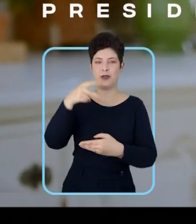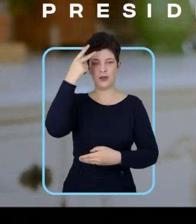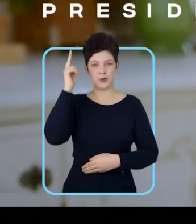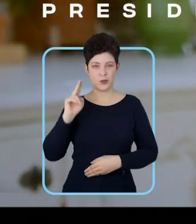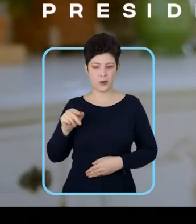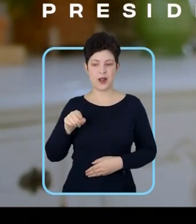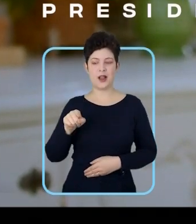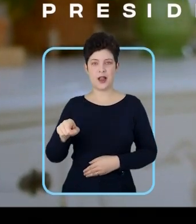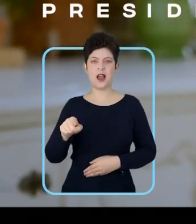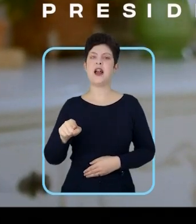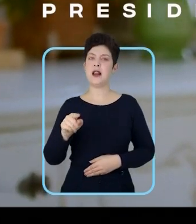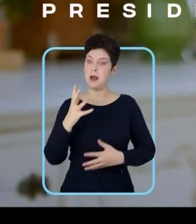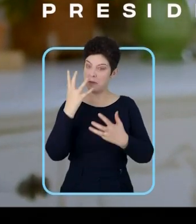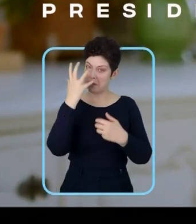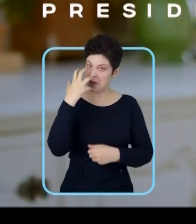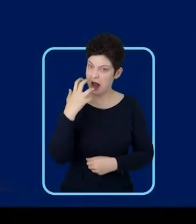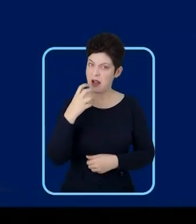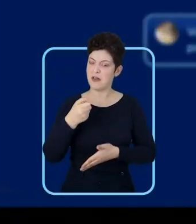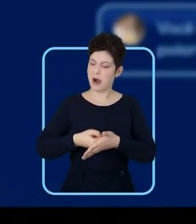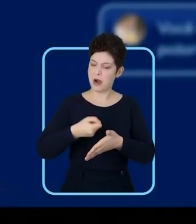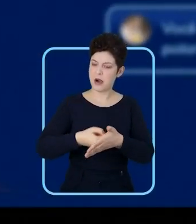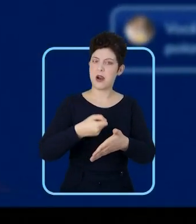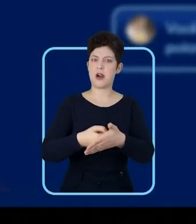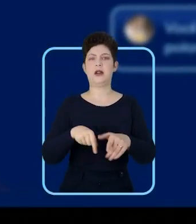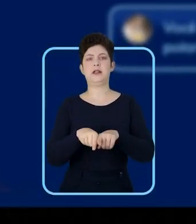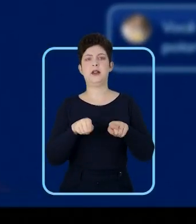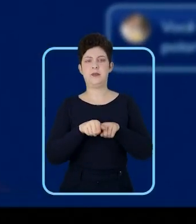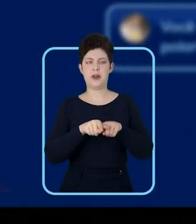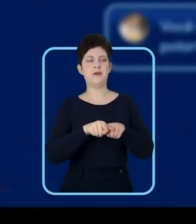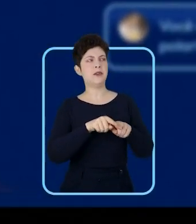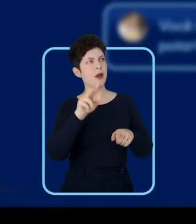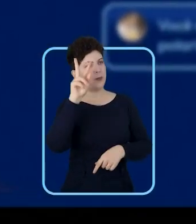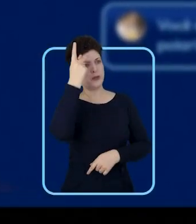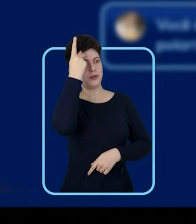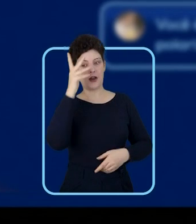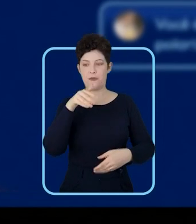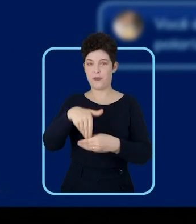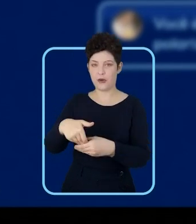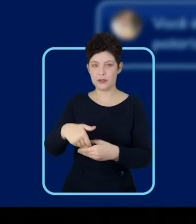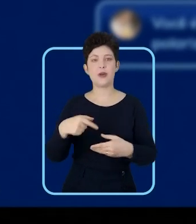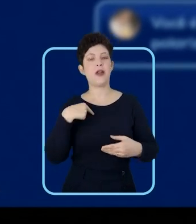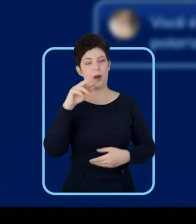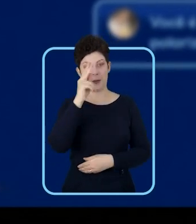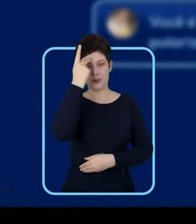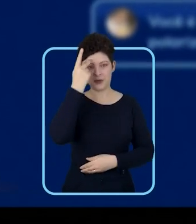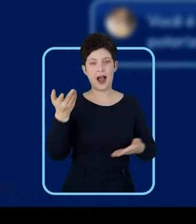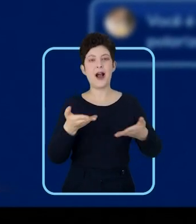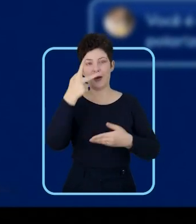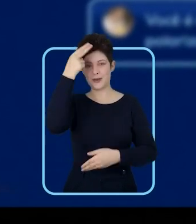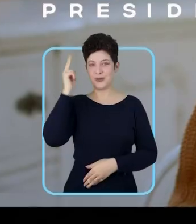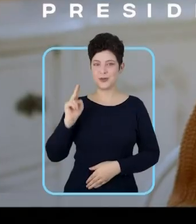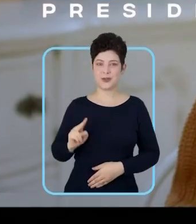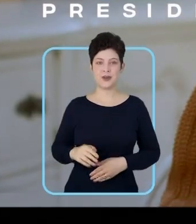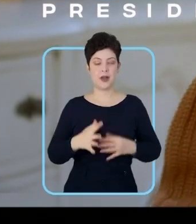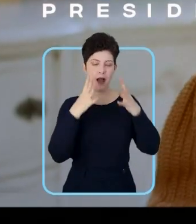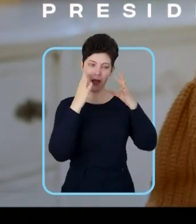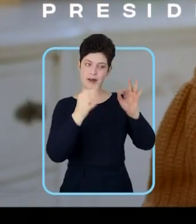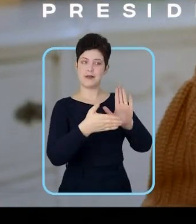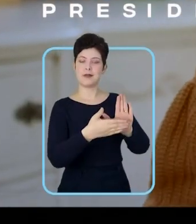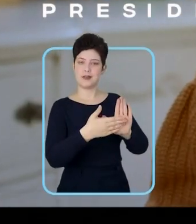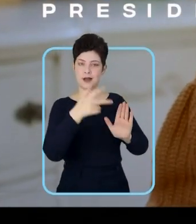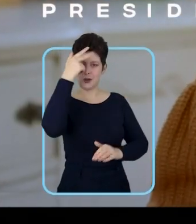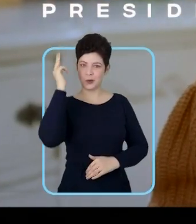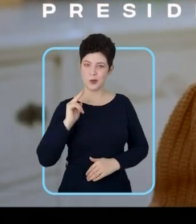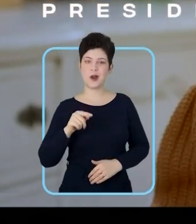para aprovar os melhores projetos para os brasileiros. Você chegou de última hora. A sua candidatura é para valer? Se a